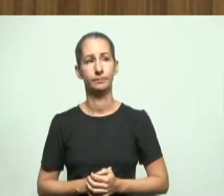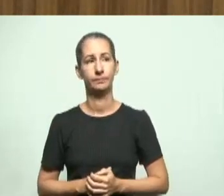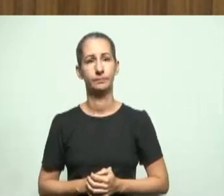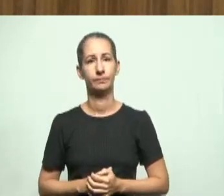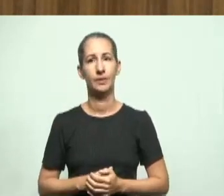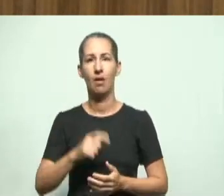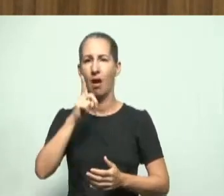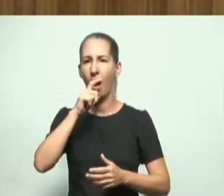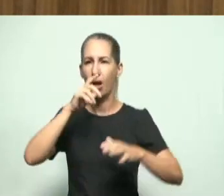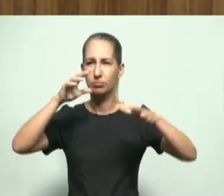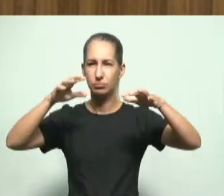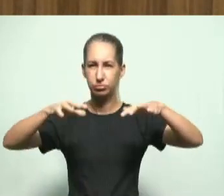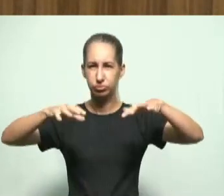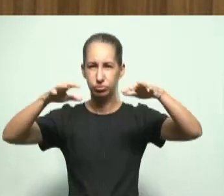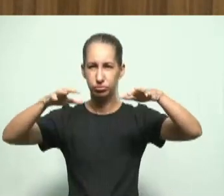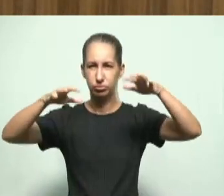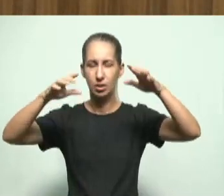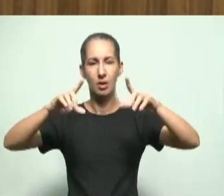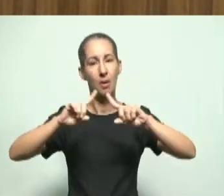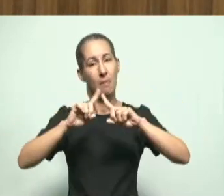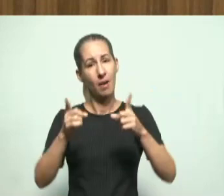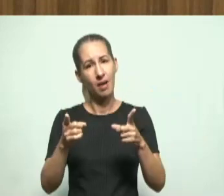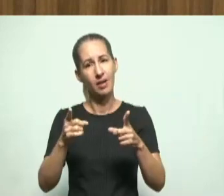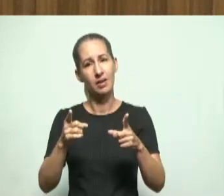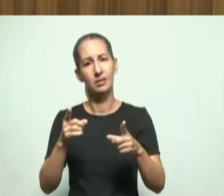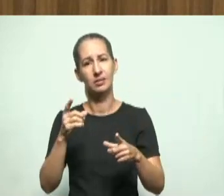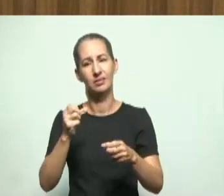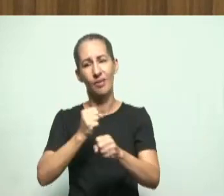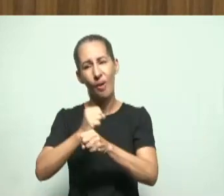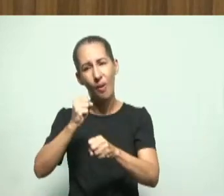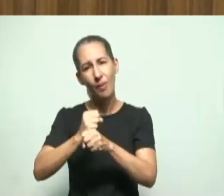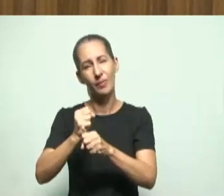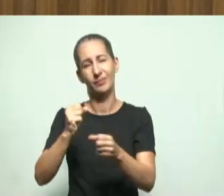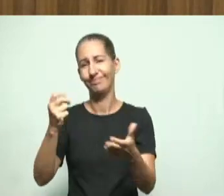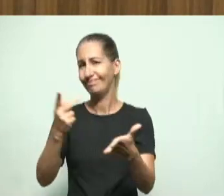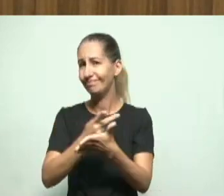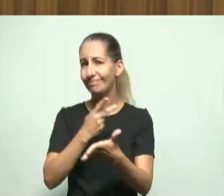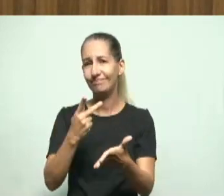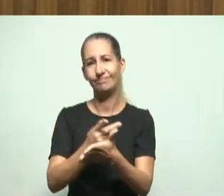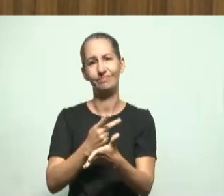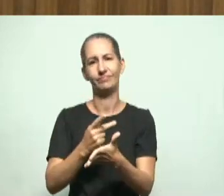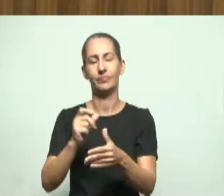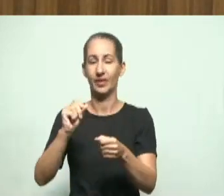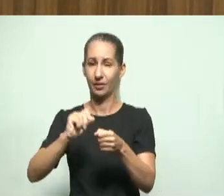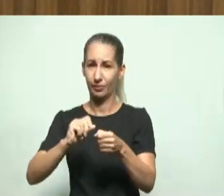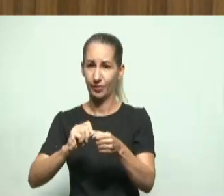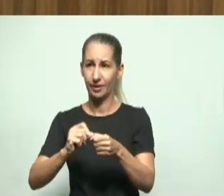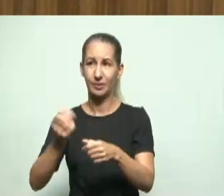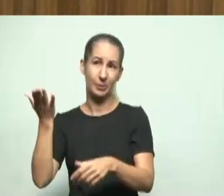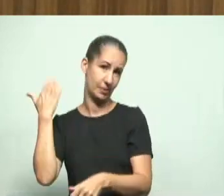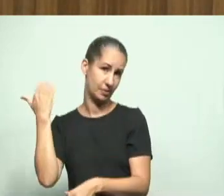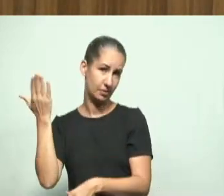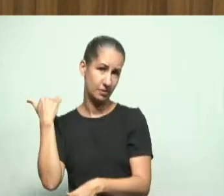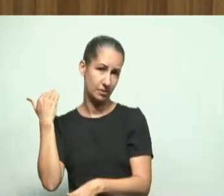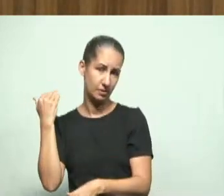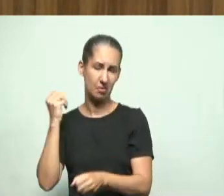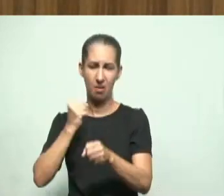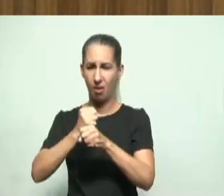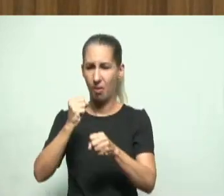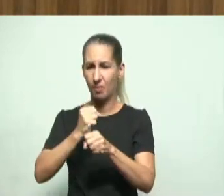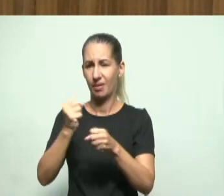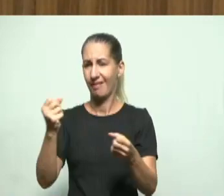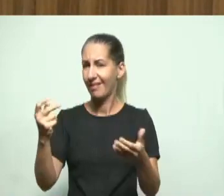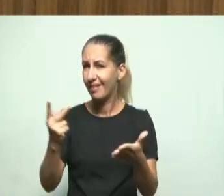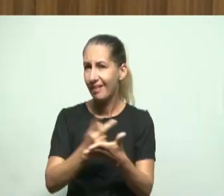período chuvoso, mas também por obras erradas, né, que já foi feito no passado, obras